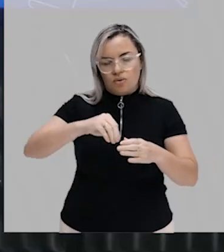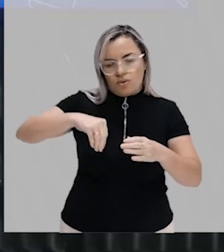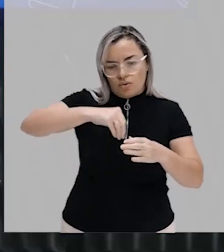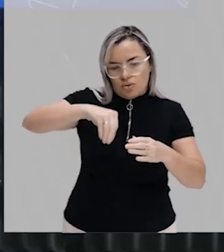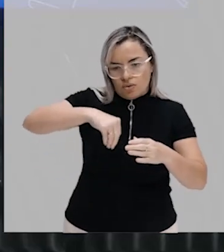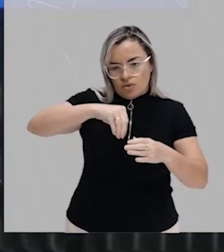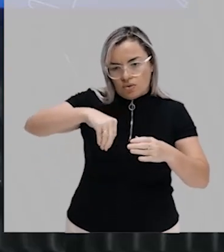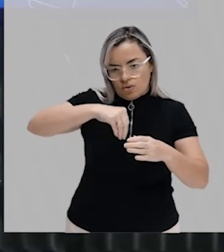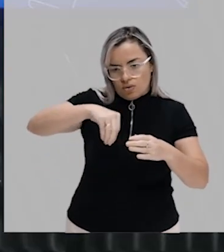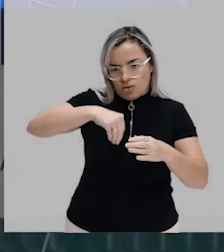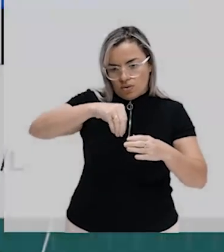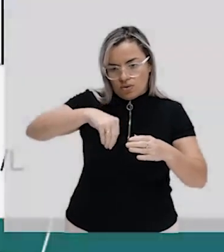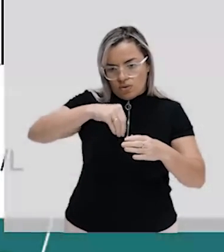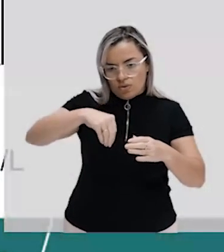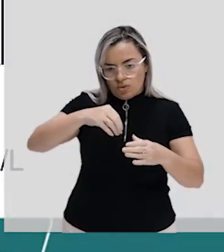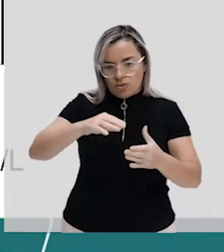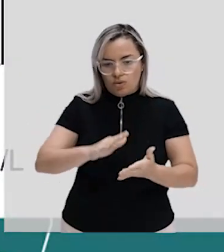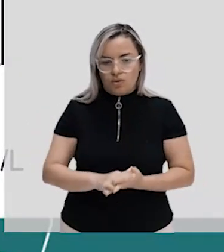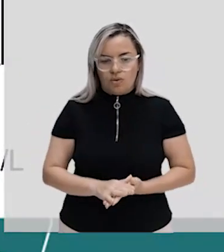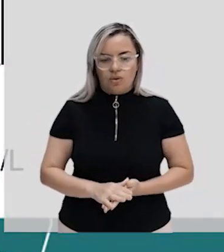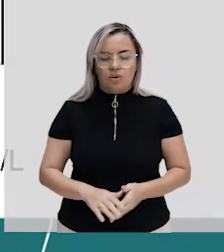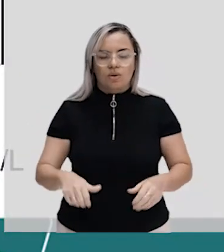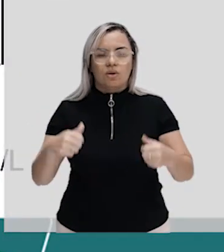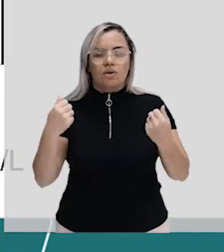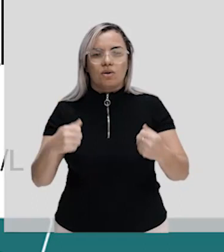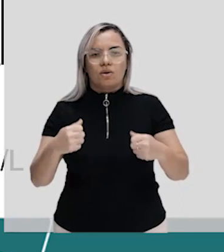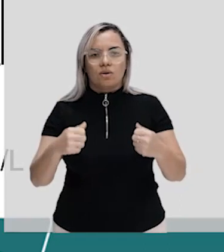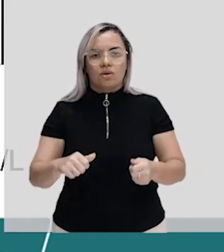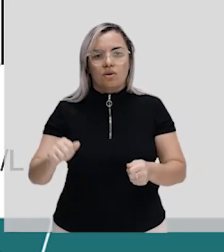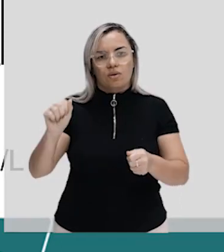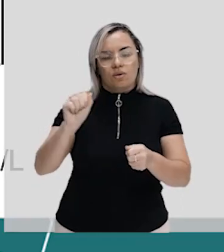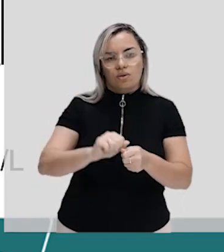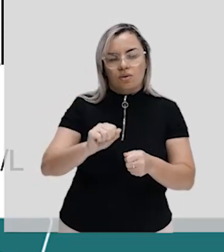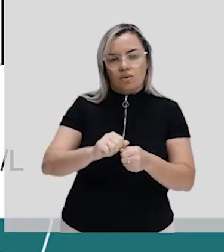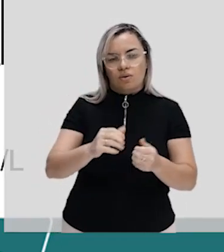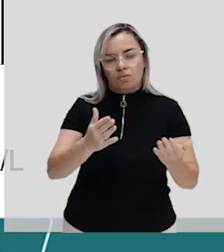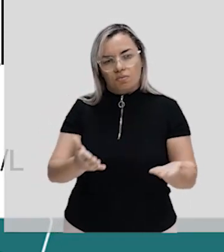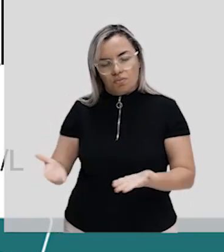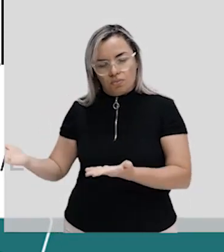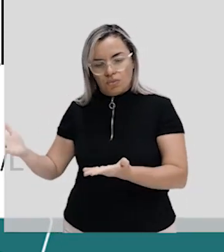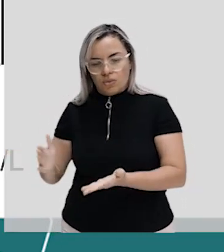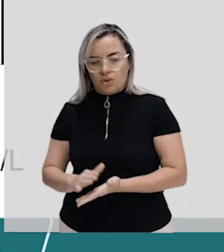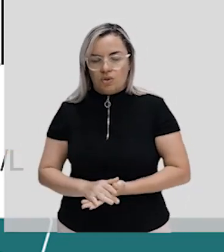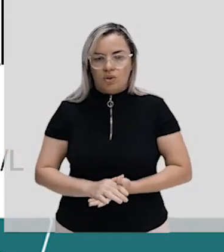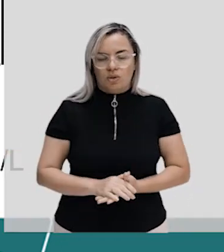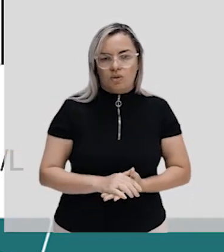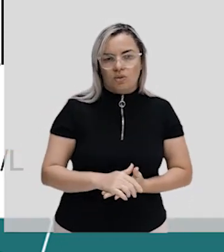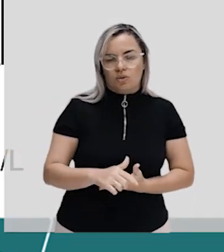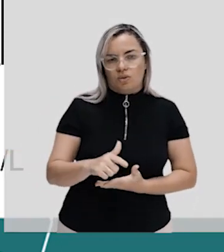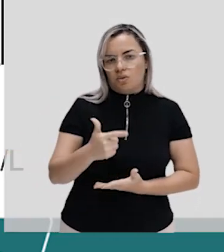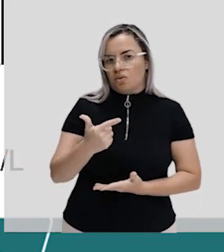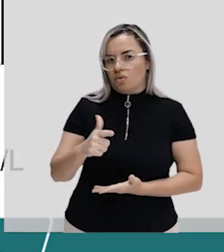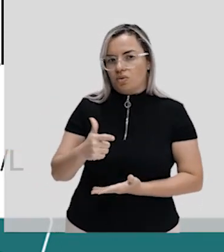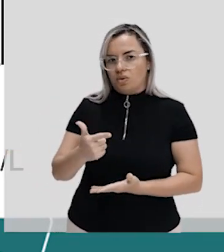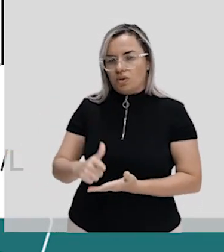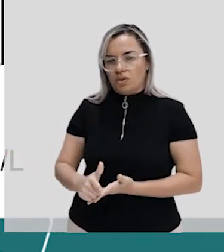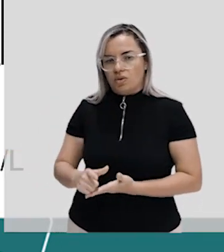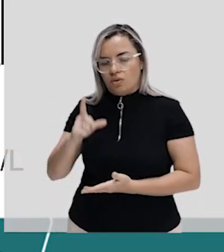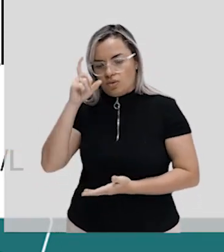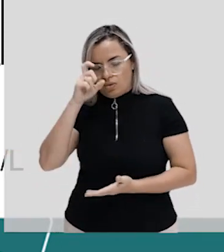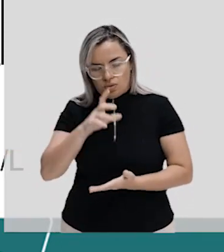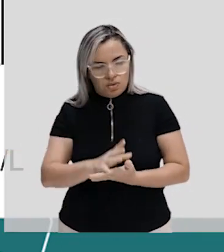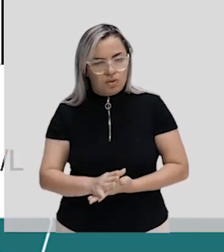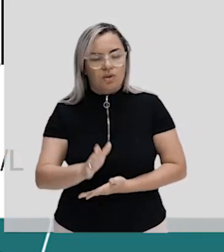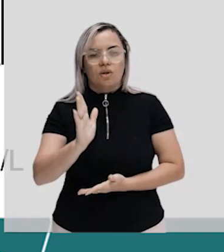à resolução. O que a gente precisa fazer aqui, turminha? Aqui não tem por onde correr. A gente